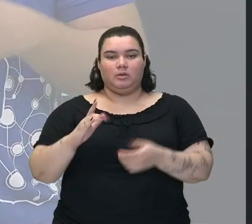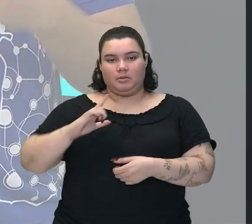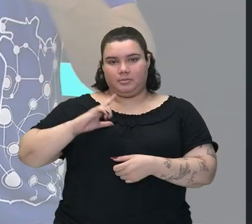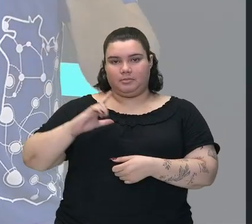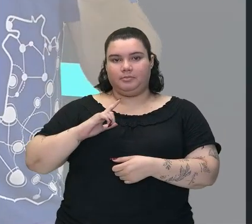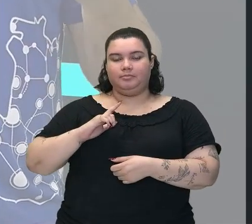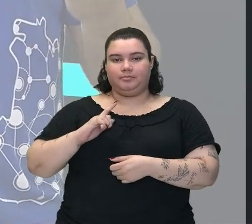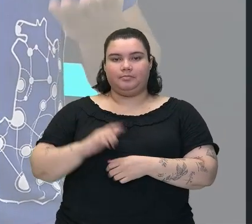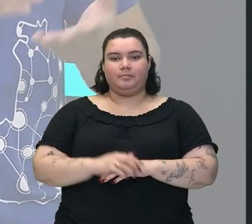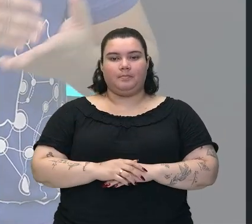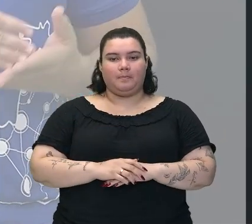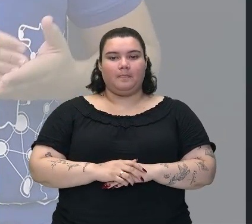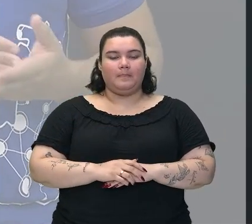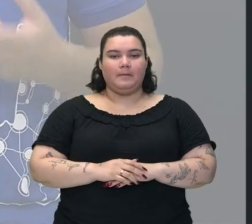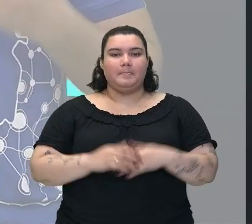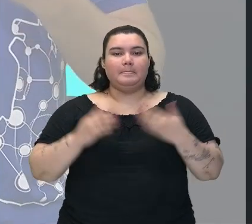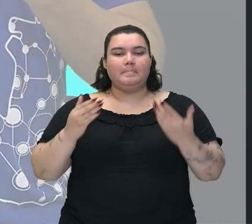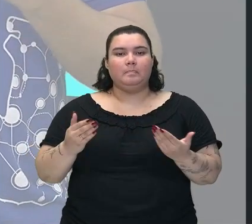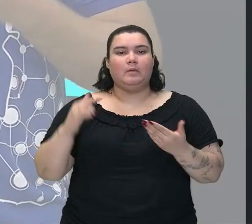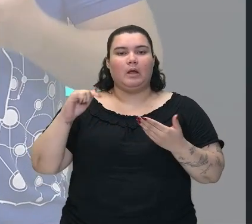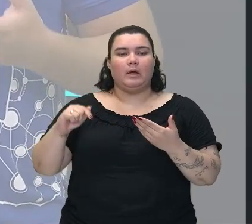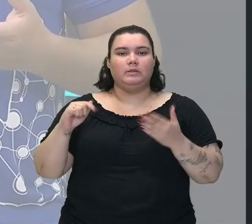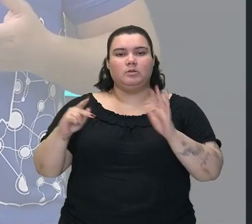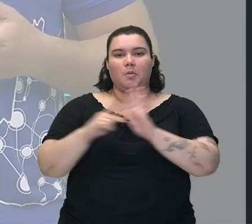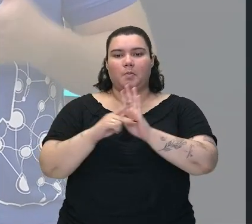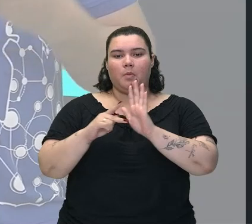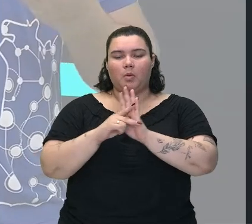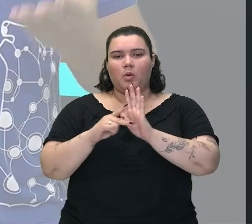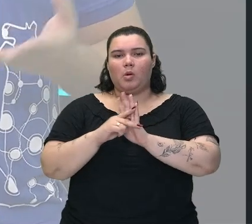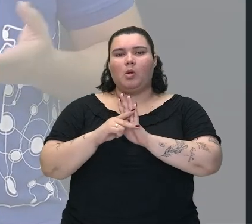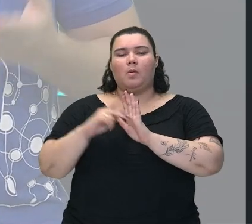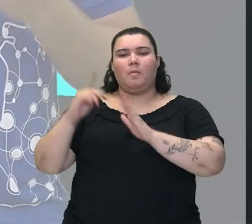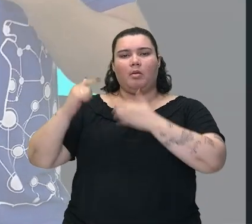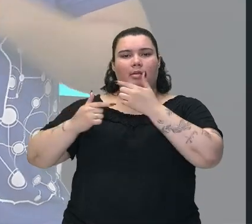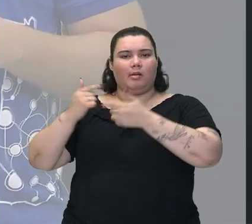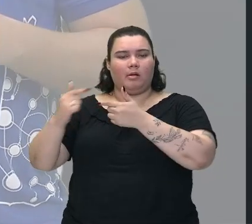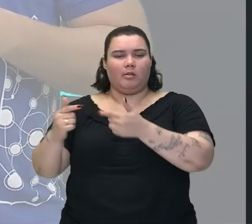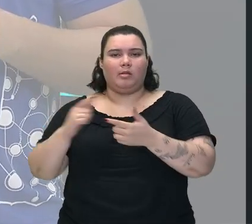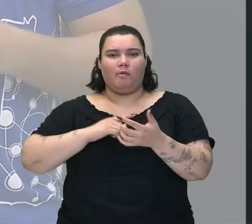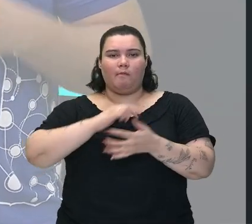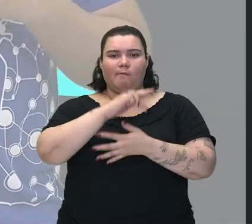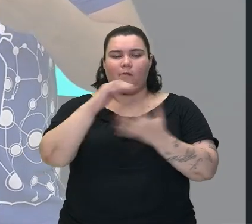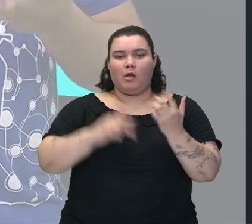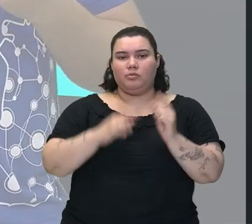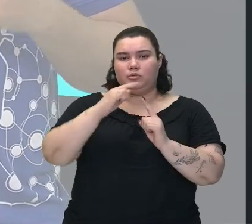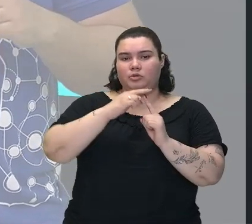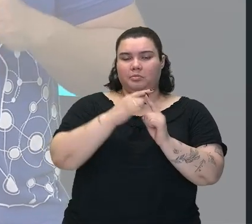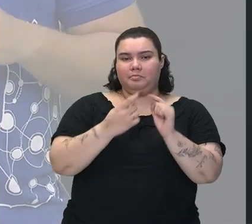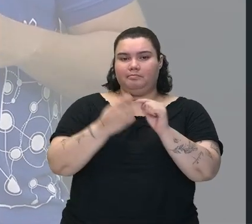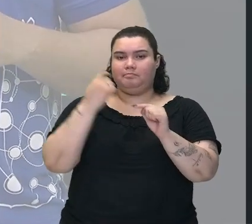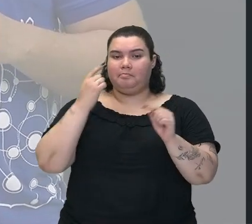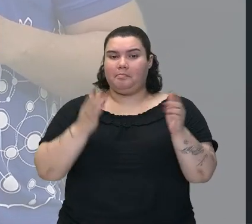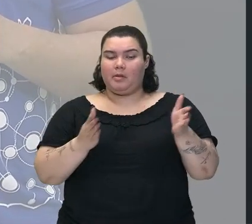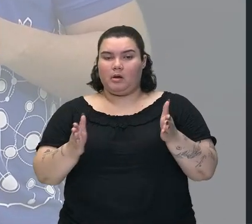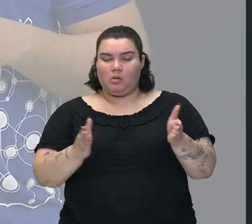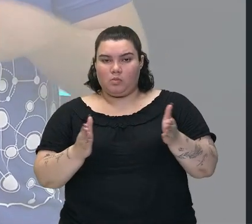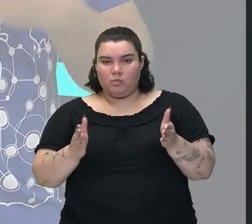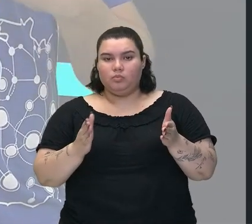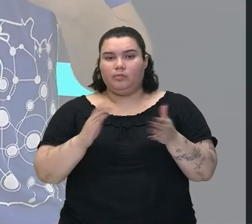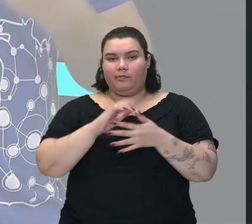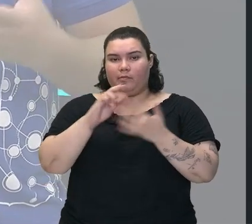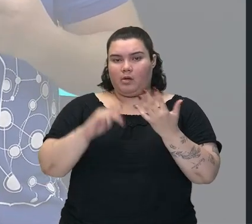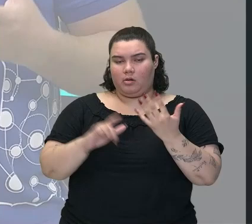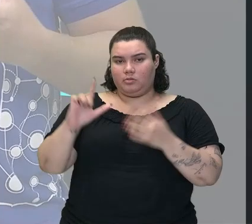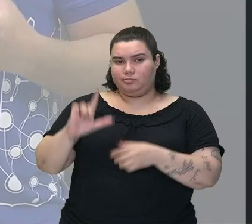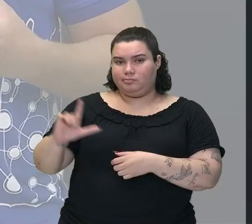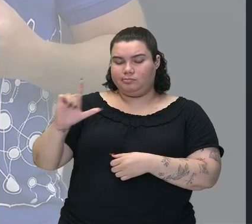literárias lá do realismo, parnasianismo, naturalismo e simbolismo, correntes ali do final do século XIX.